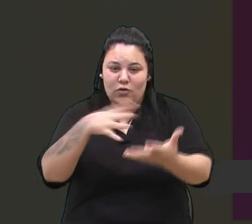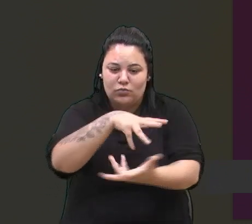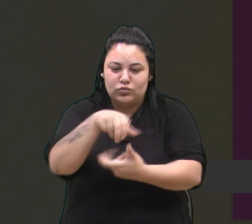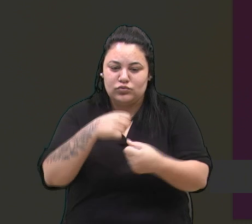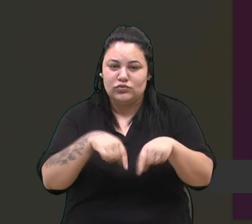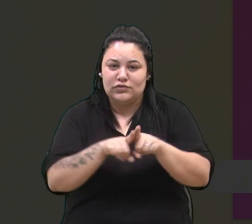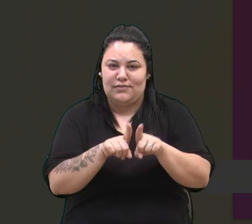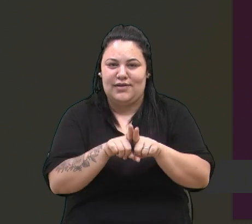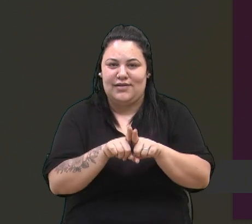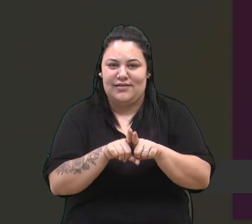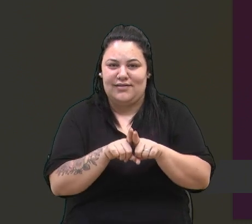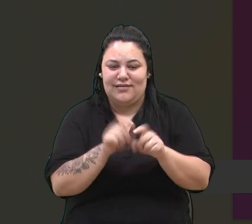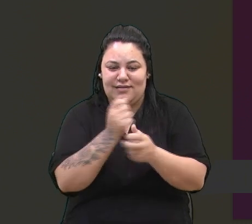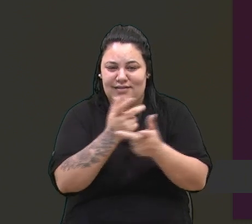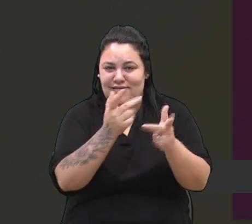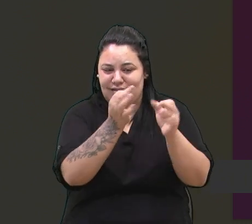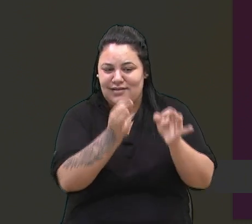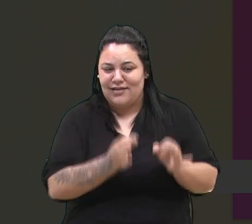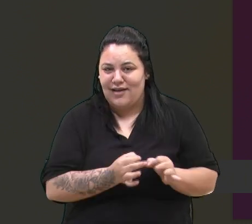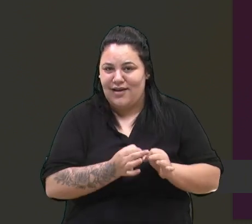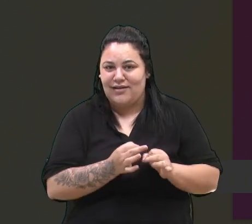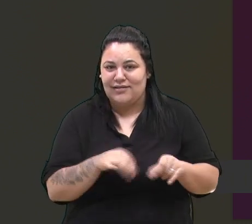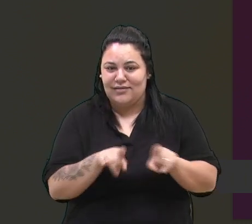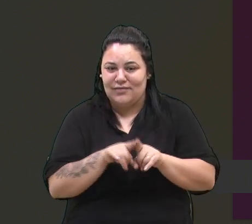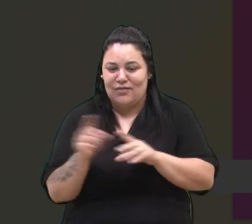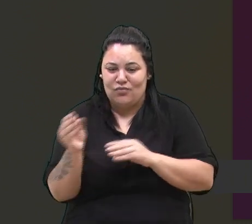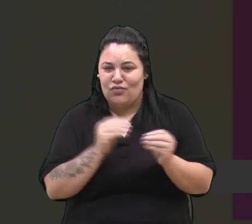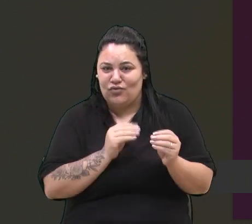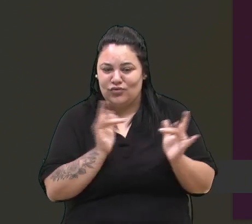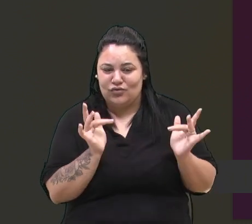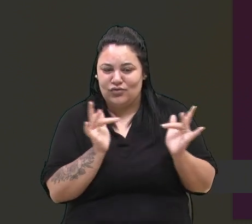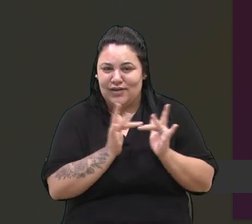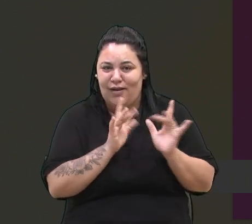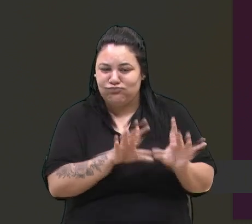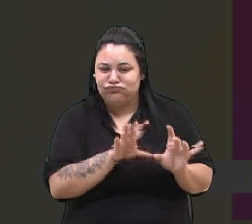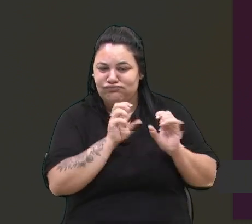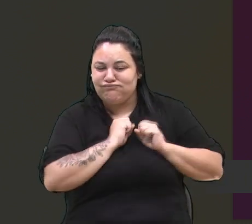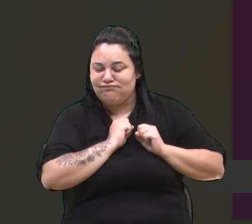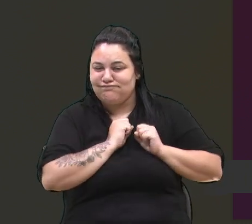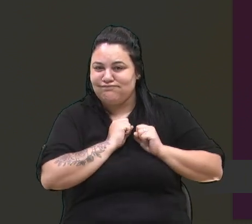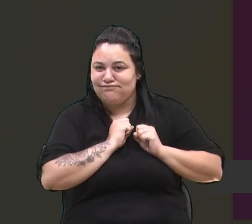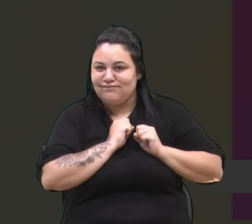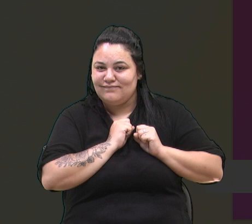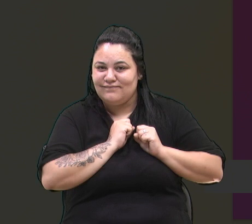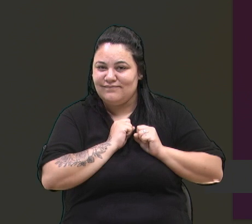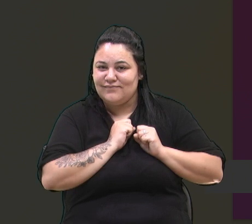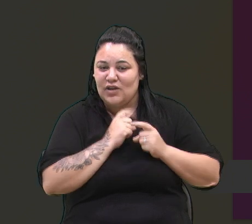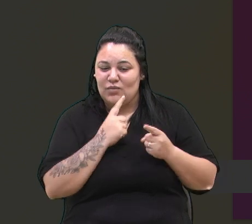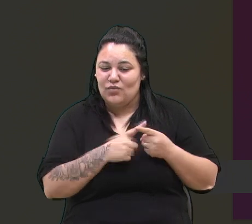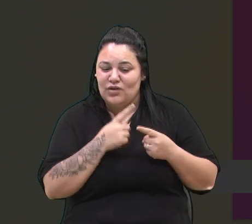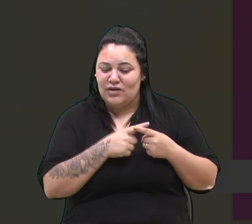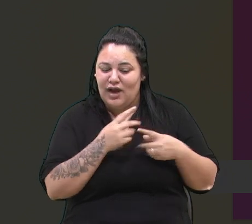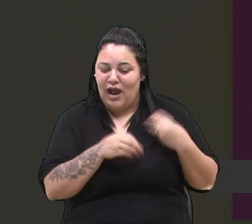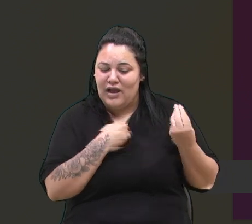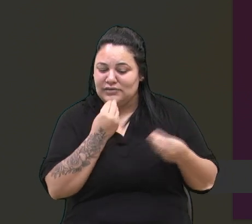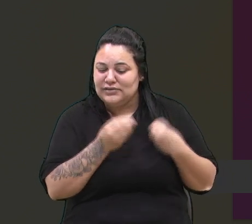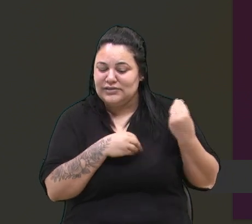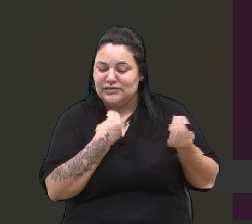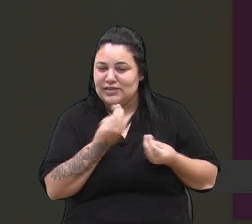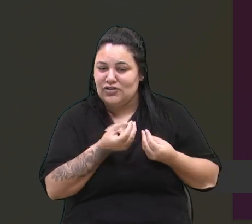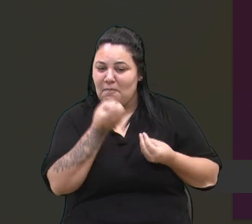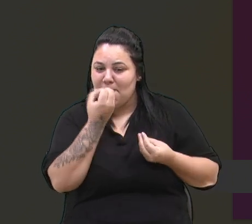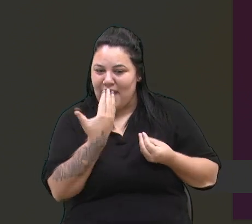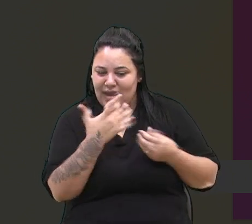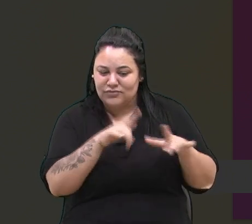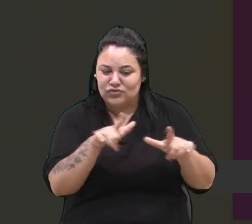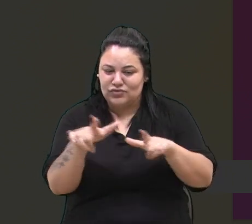essa questão do perceber, ela está muito conectada com o pertencimento. Quando a gente se sente pertencente a algum lugar,